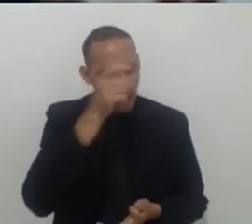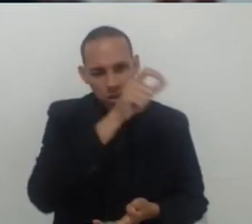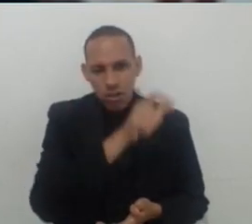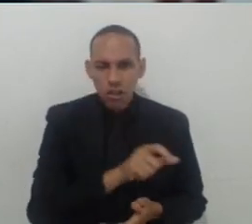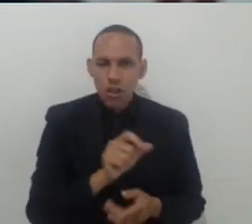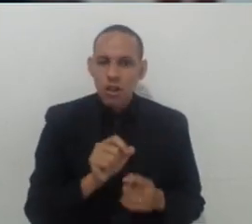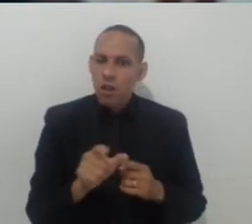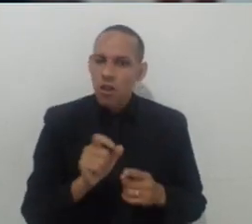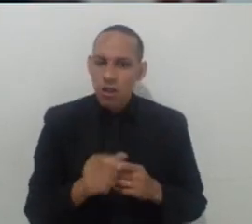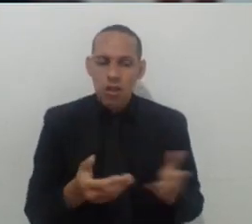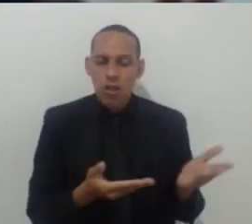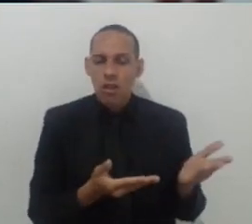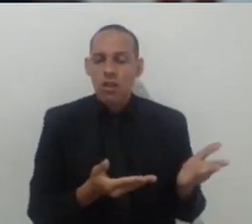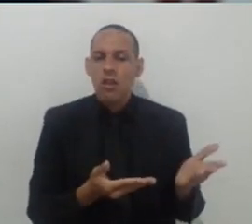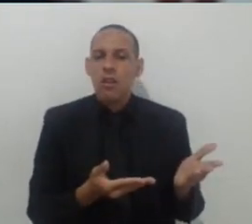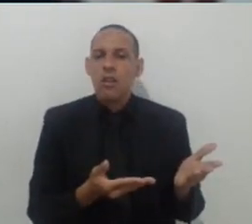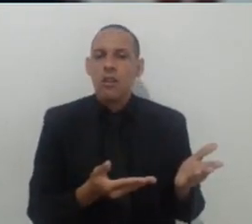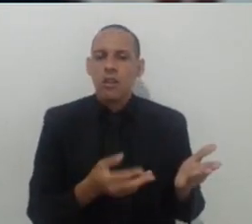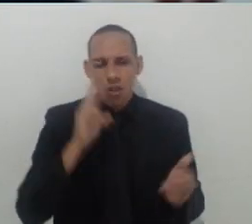normal,